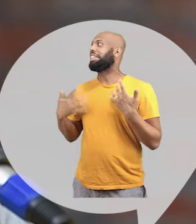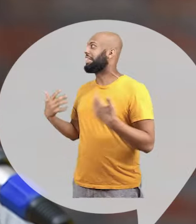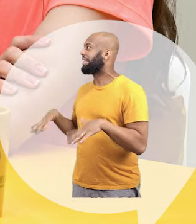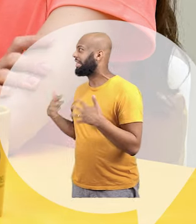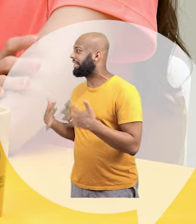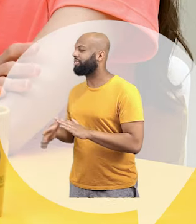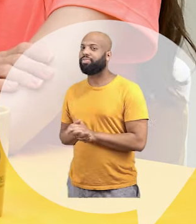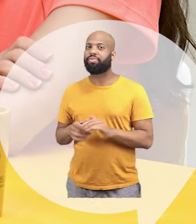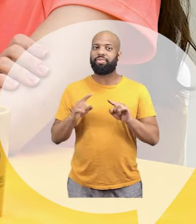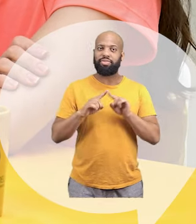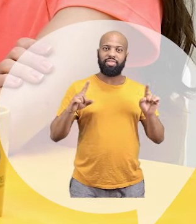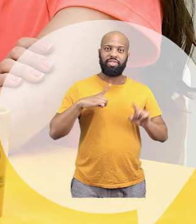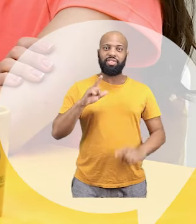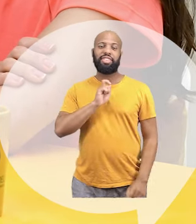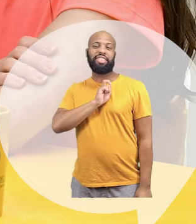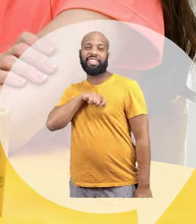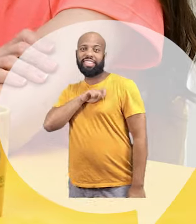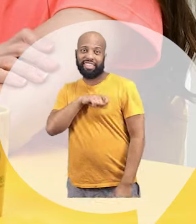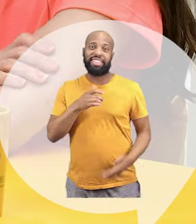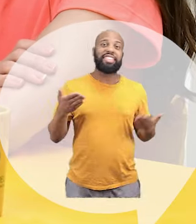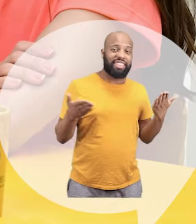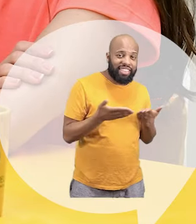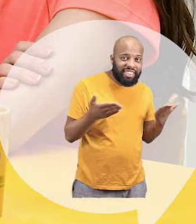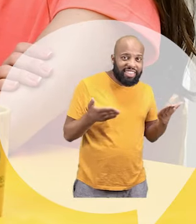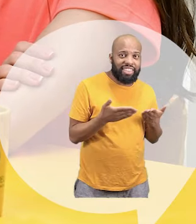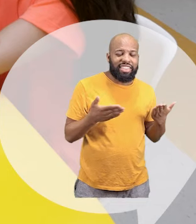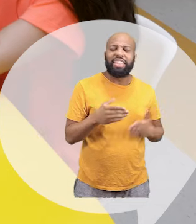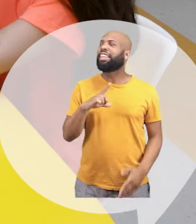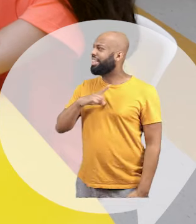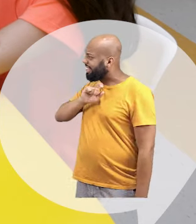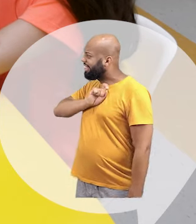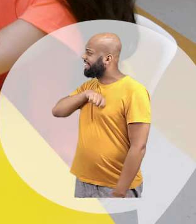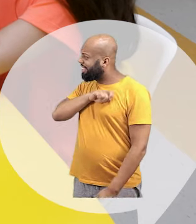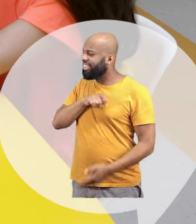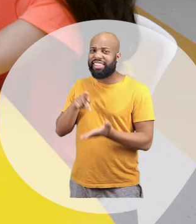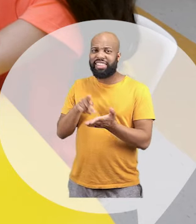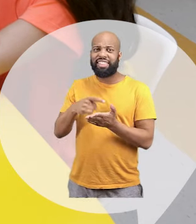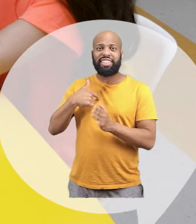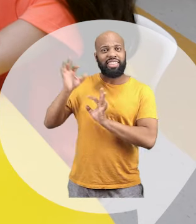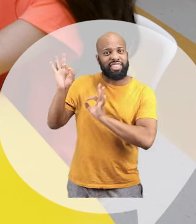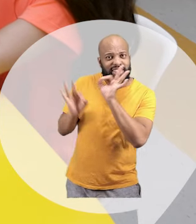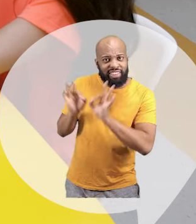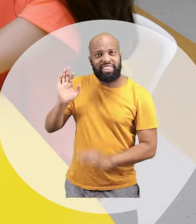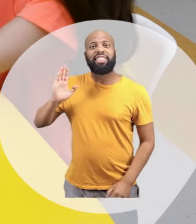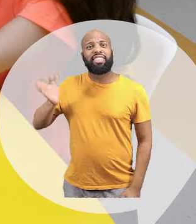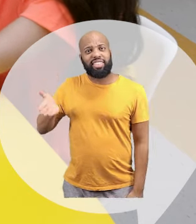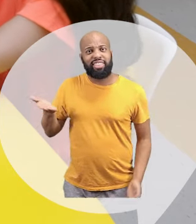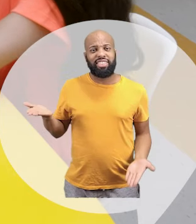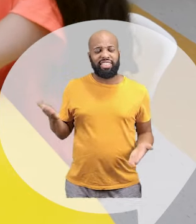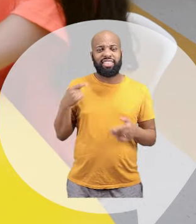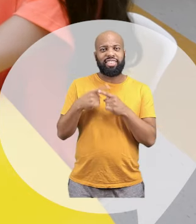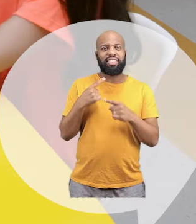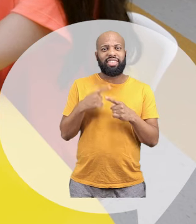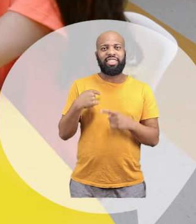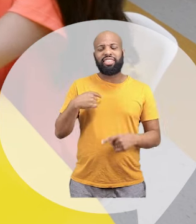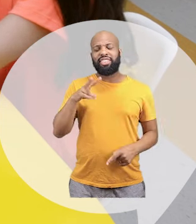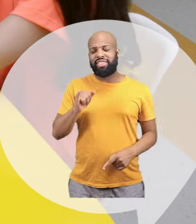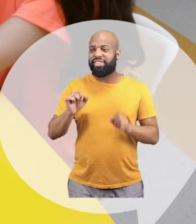Gente vocês não sabem mas rolou uma pegadinha aqui agora muito preparado